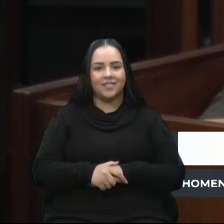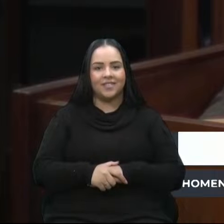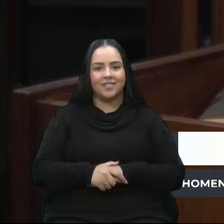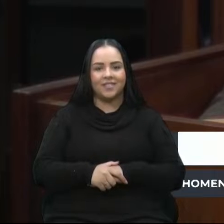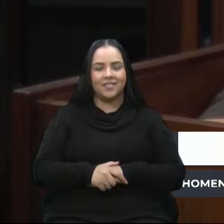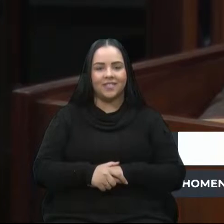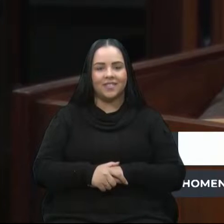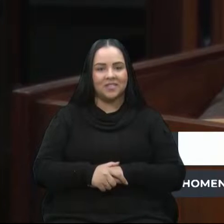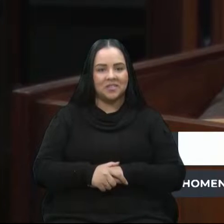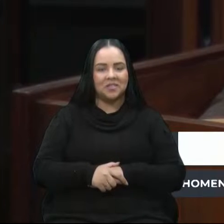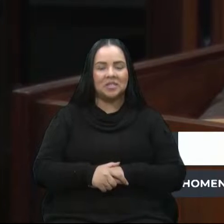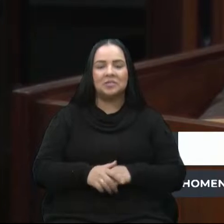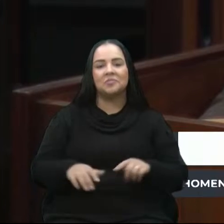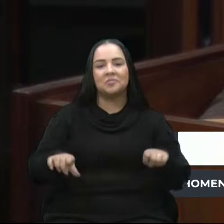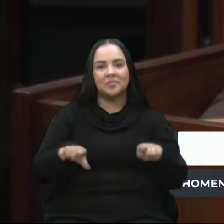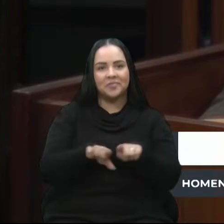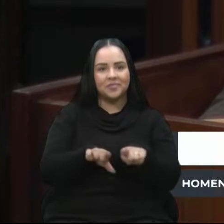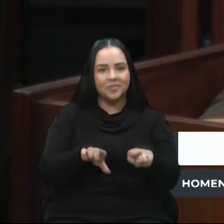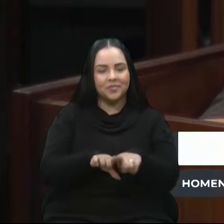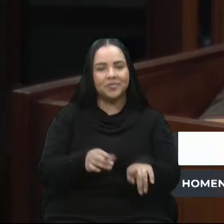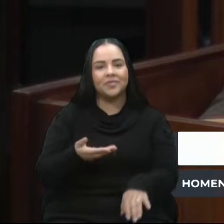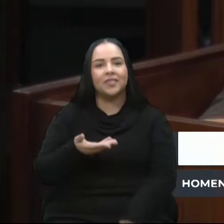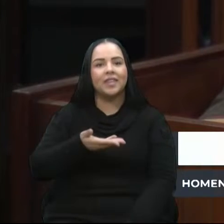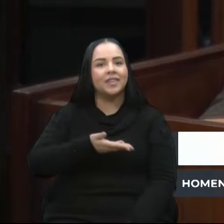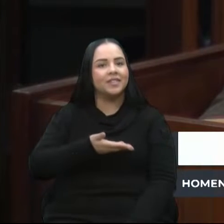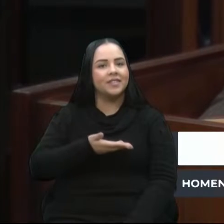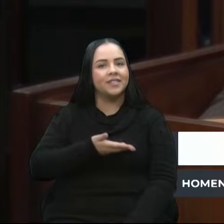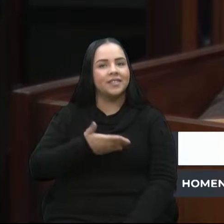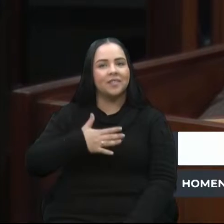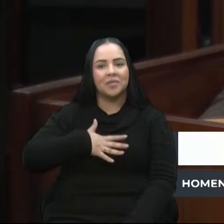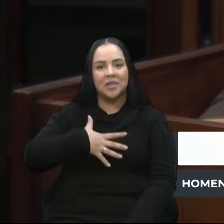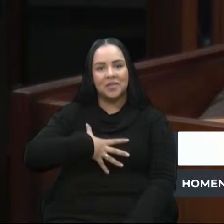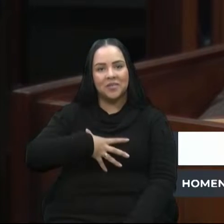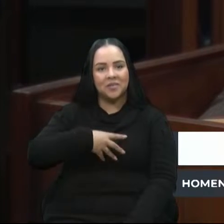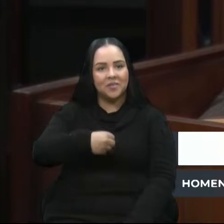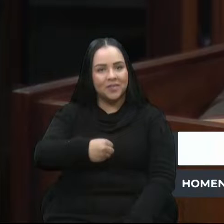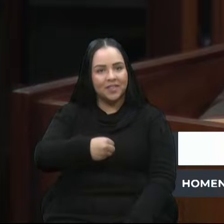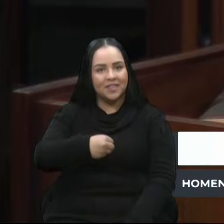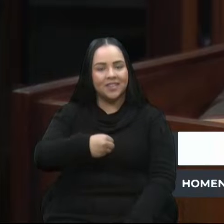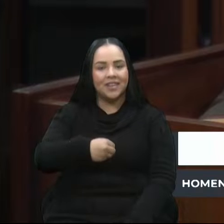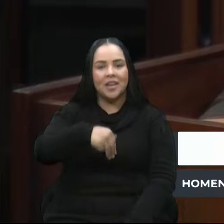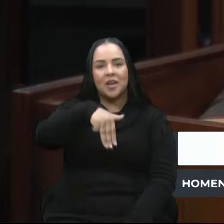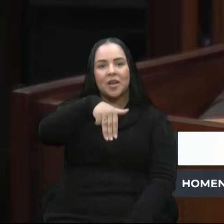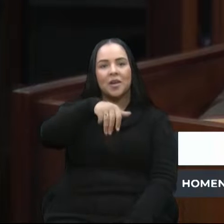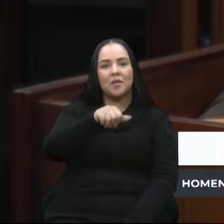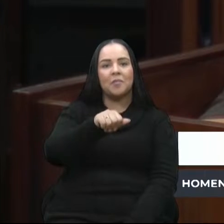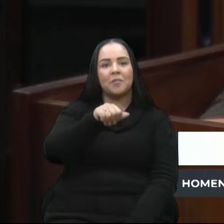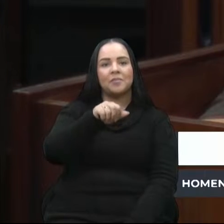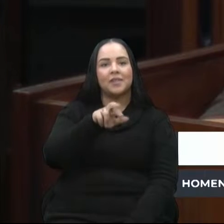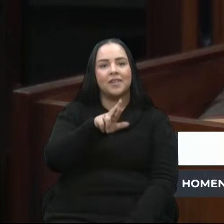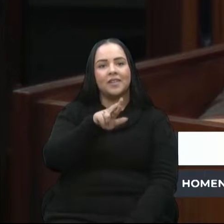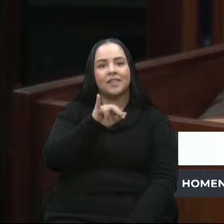E os amigos, a minha filha Mariana, que representa a família,